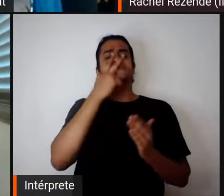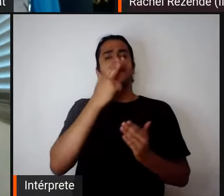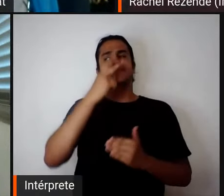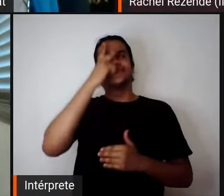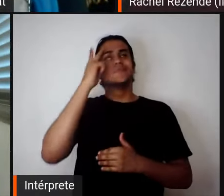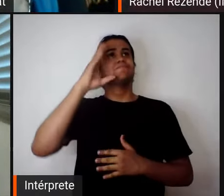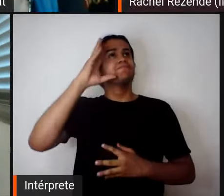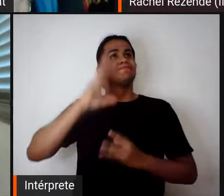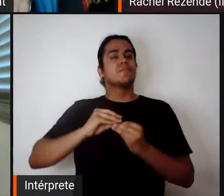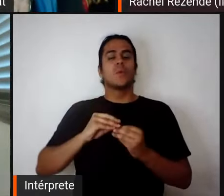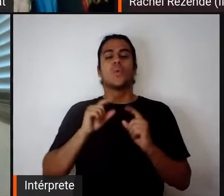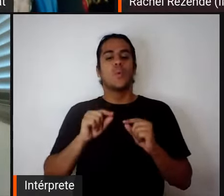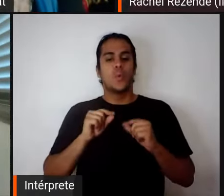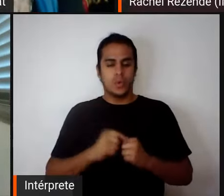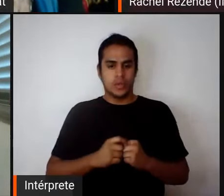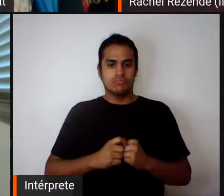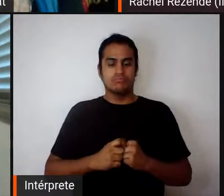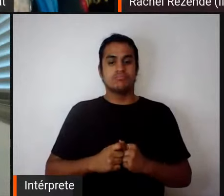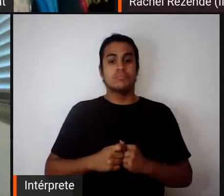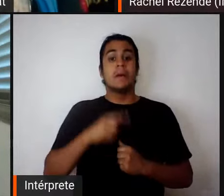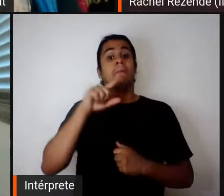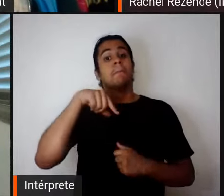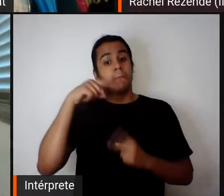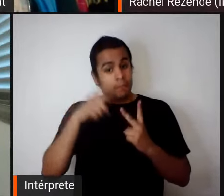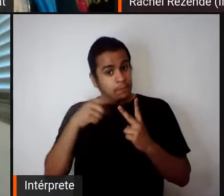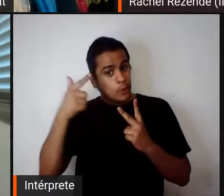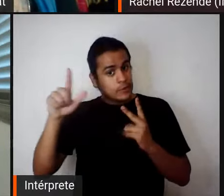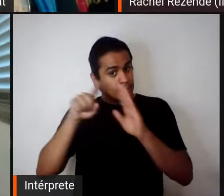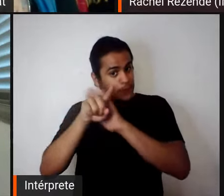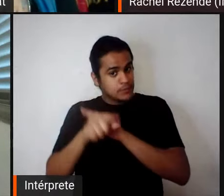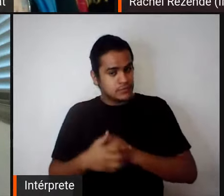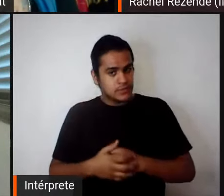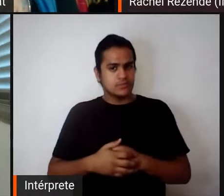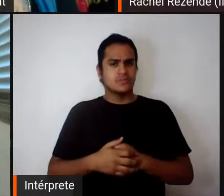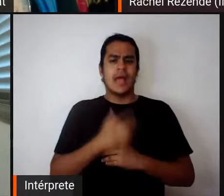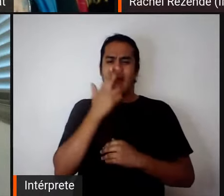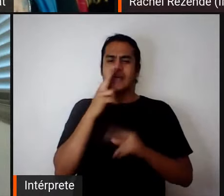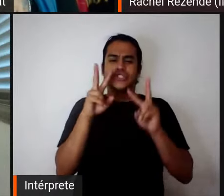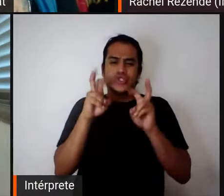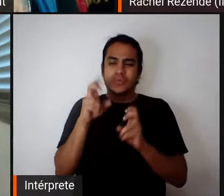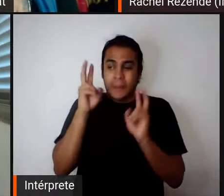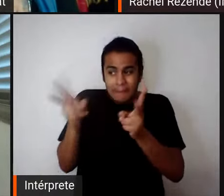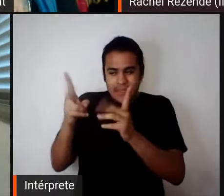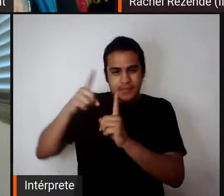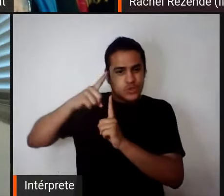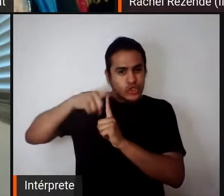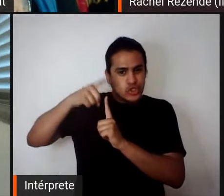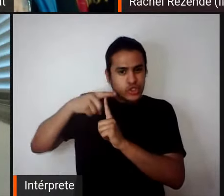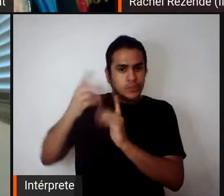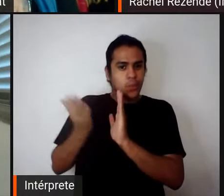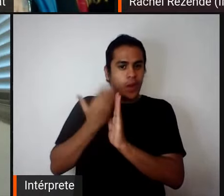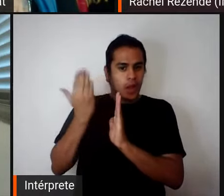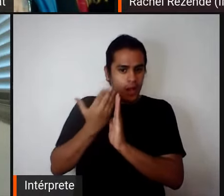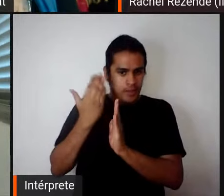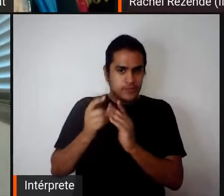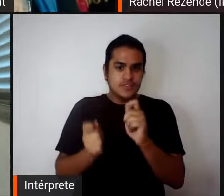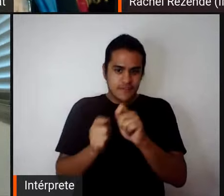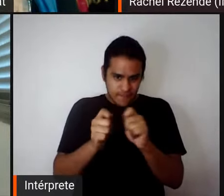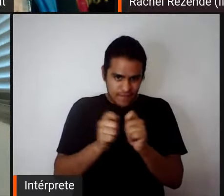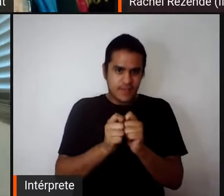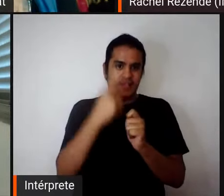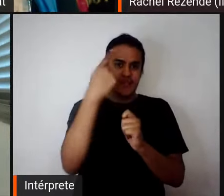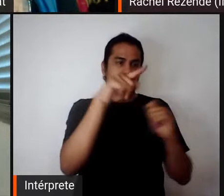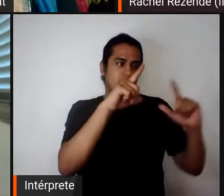feito alguma coisa diferente em relação a esses livros especificamente que você associa suas